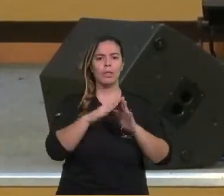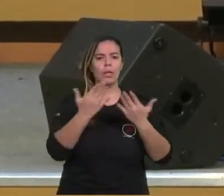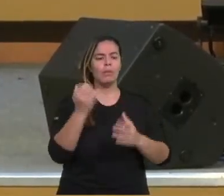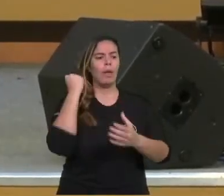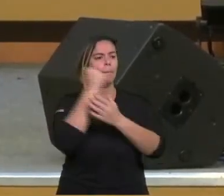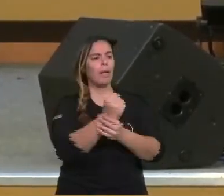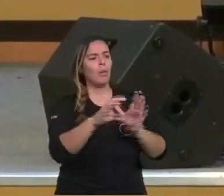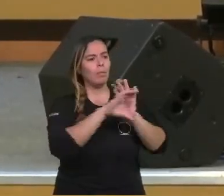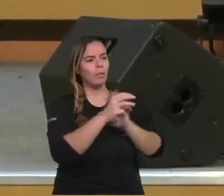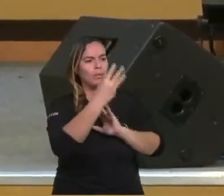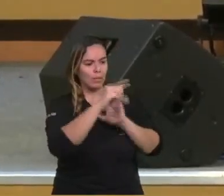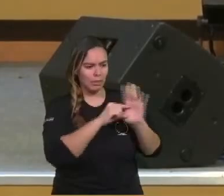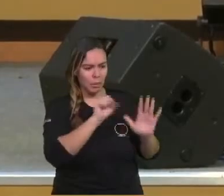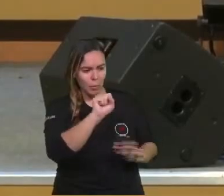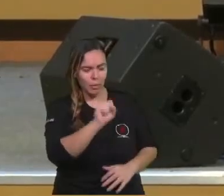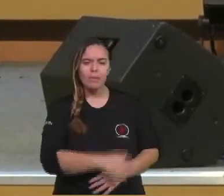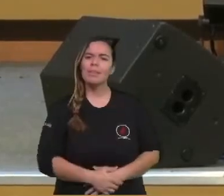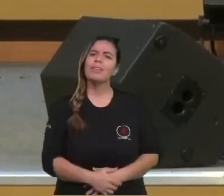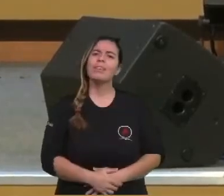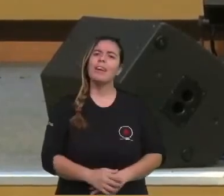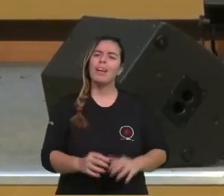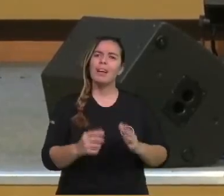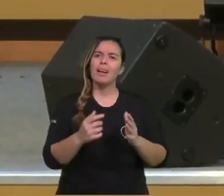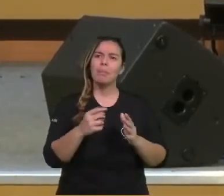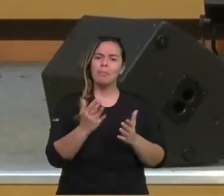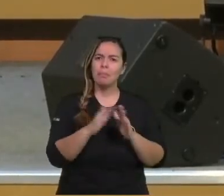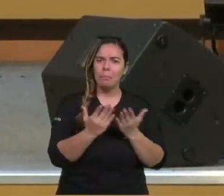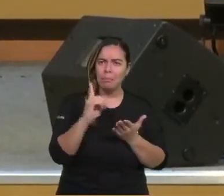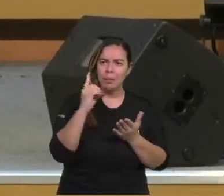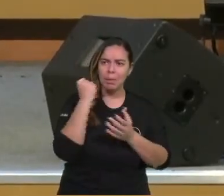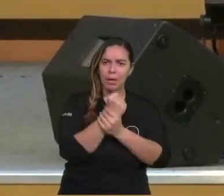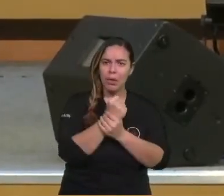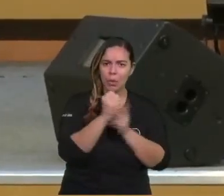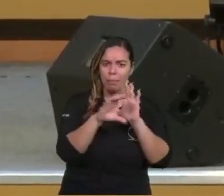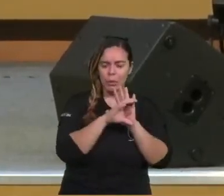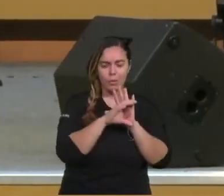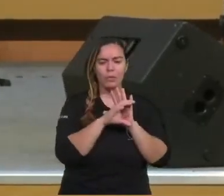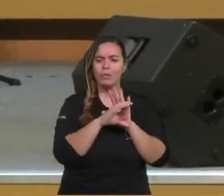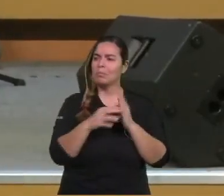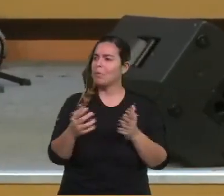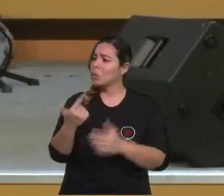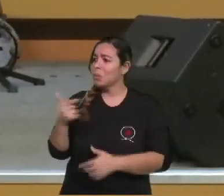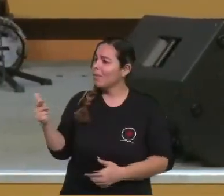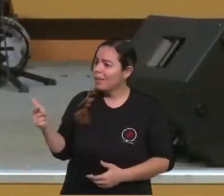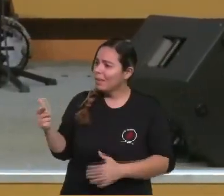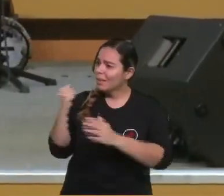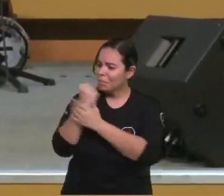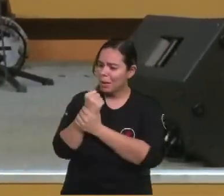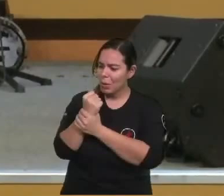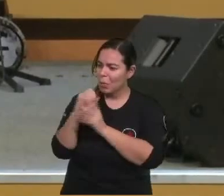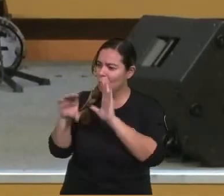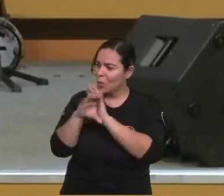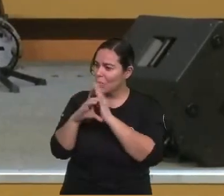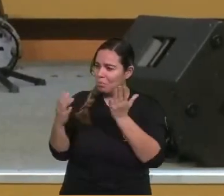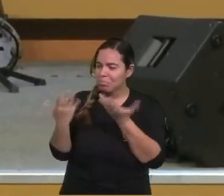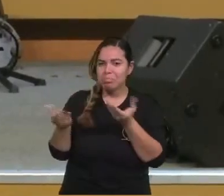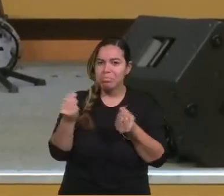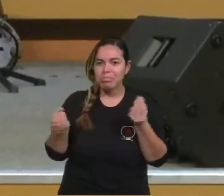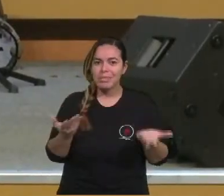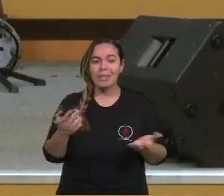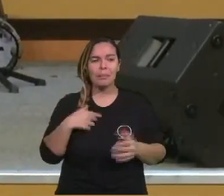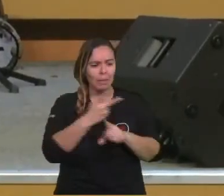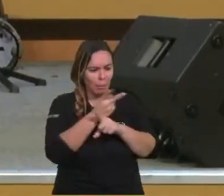Abraão, capítulo 3, verso 8. Um cara, de repente, olhou para mim e falou assim, mas não tem. Mas ele já estava